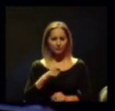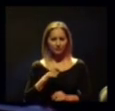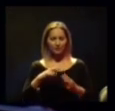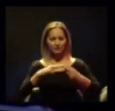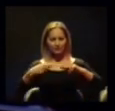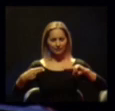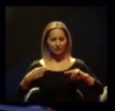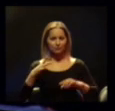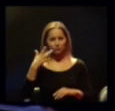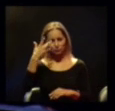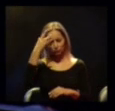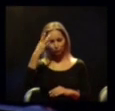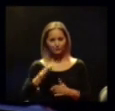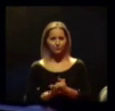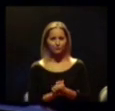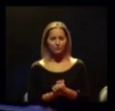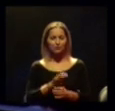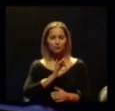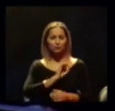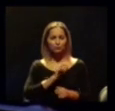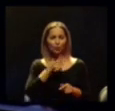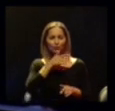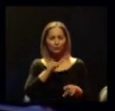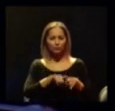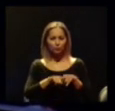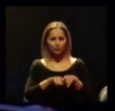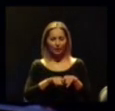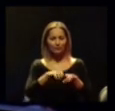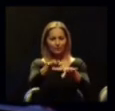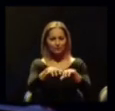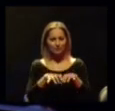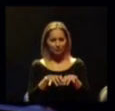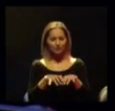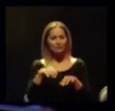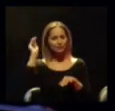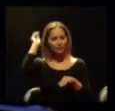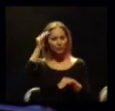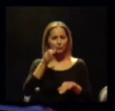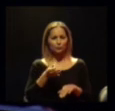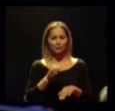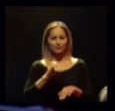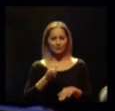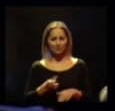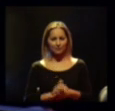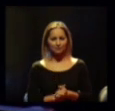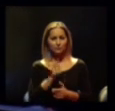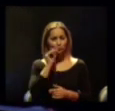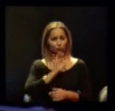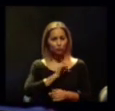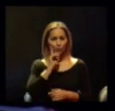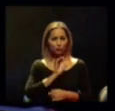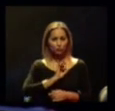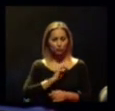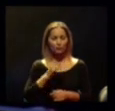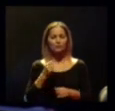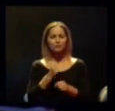de Setúbal, Sr. Deputado da Assembleia da República do PCP, Senhoras e Srs. Vereadores da